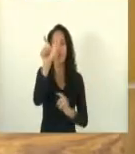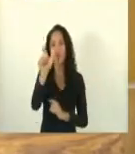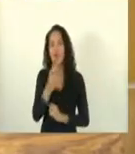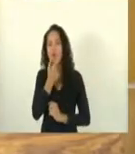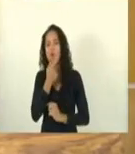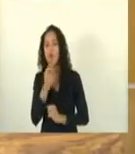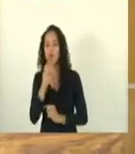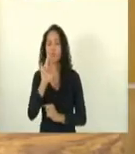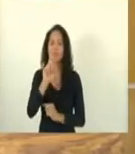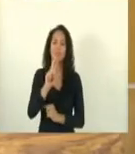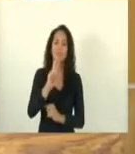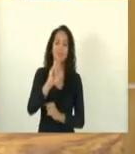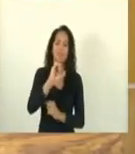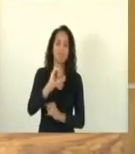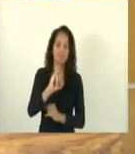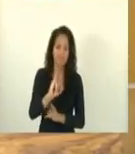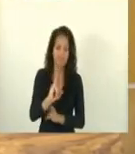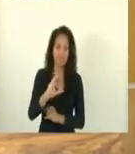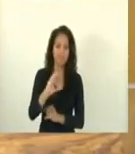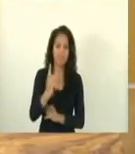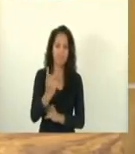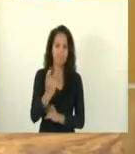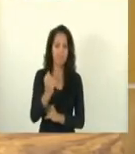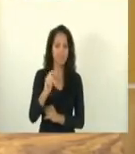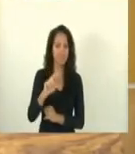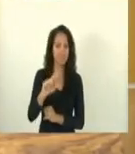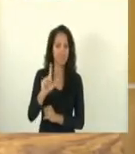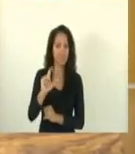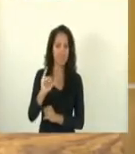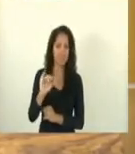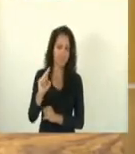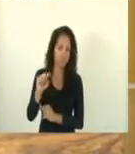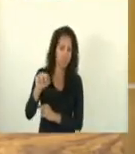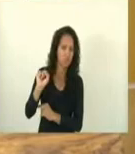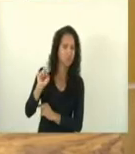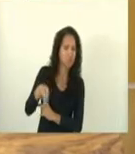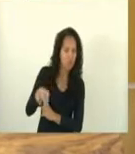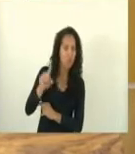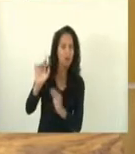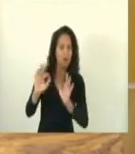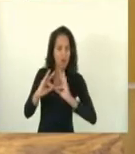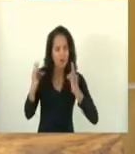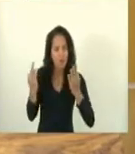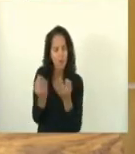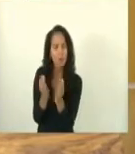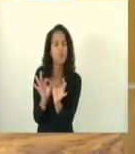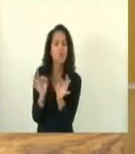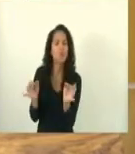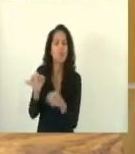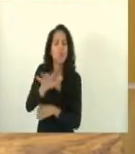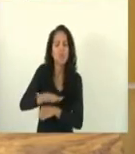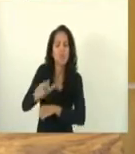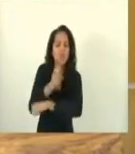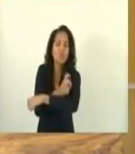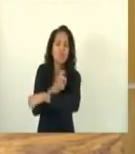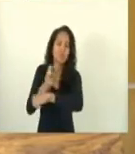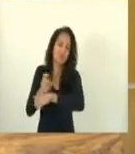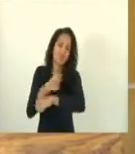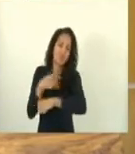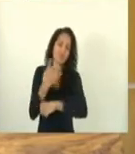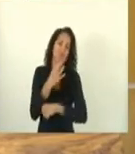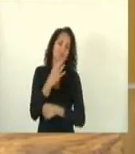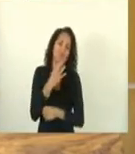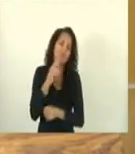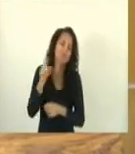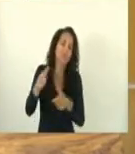esse jogador extraordinário de nossa terra, filho de uma família muito humilde da região de Nova Venécia, nós conhecemos